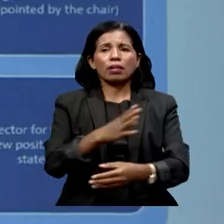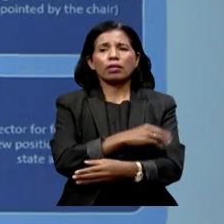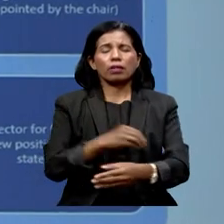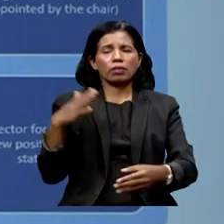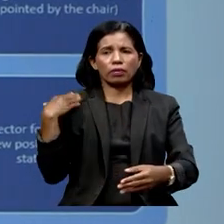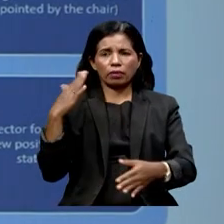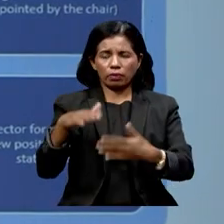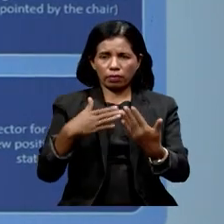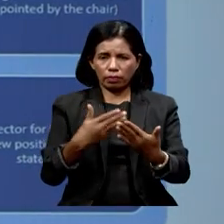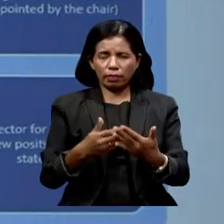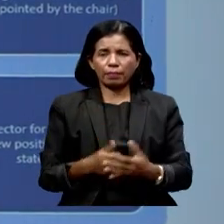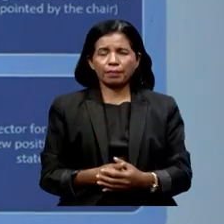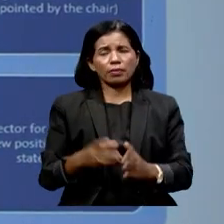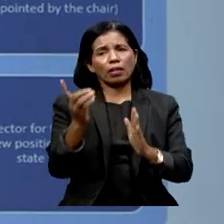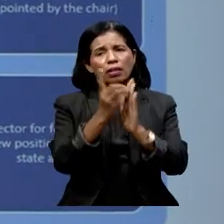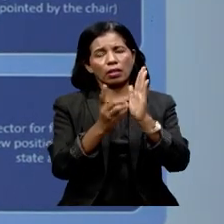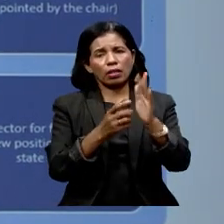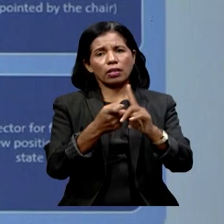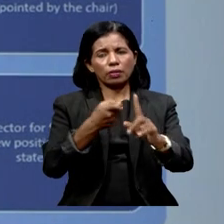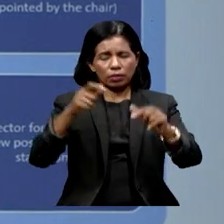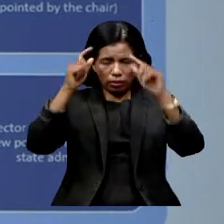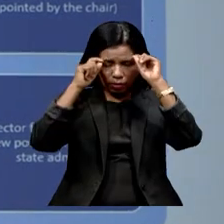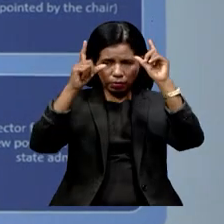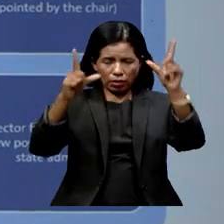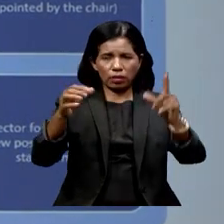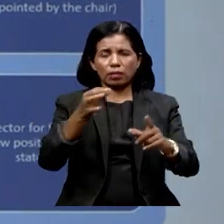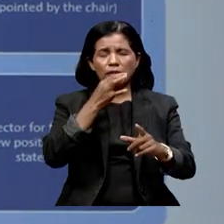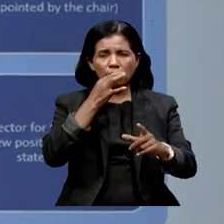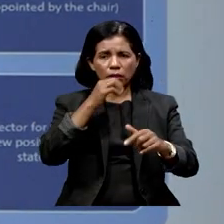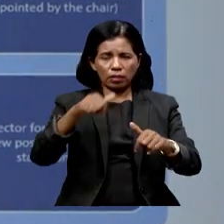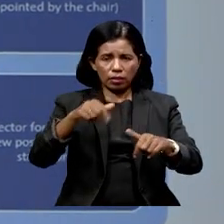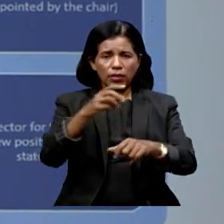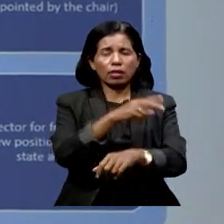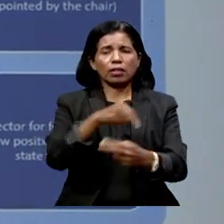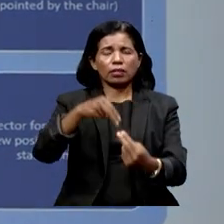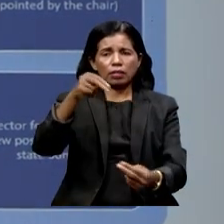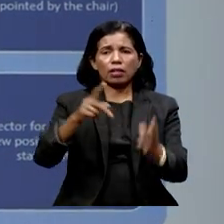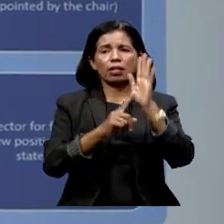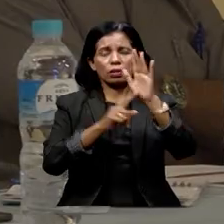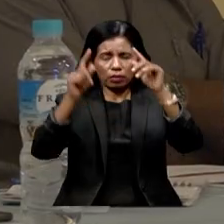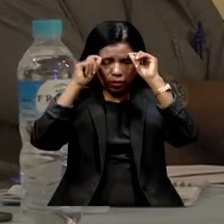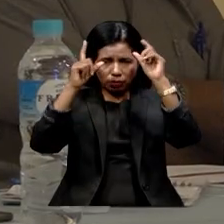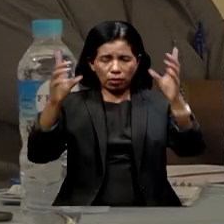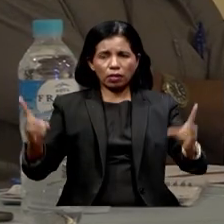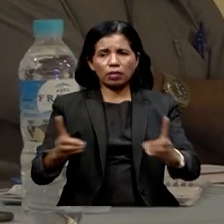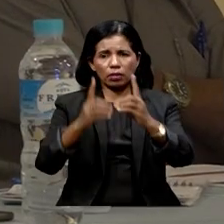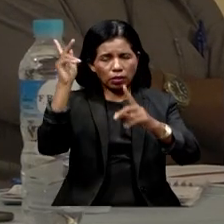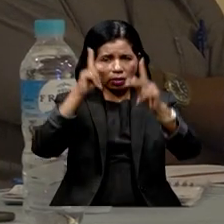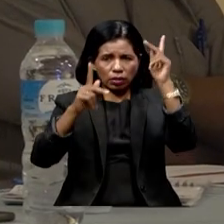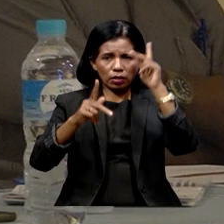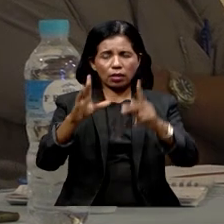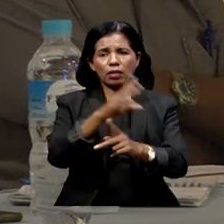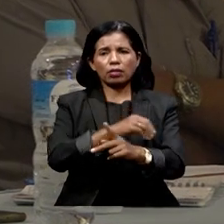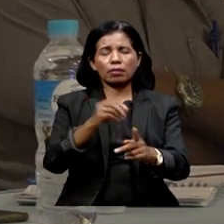juventude sira. Bazia badadu survei husi Timor Leste Food and Nutrition ni tinang riroro nulu hatudu Timor Leste enfrenta kaju stunting ka